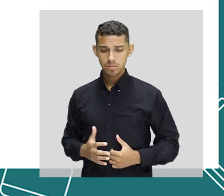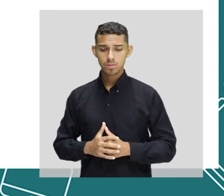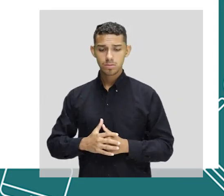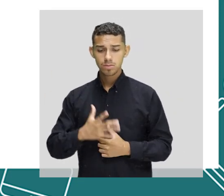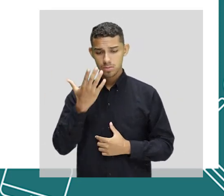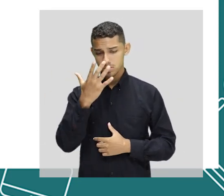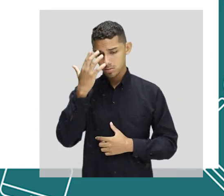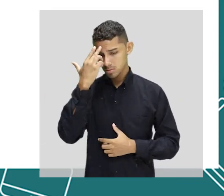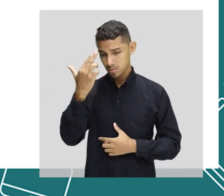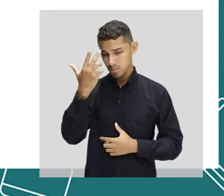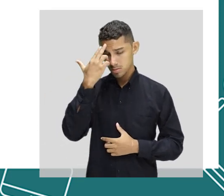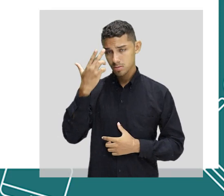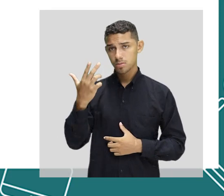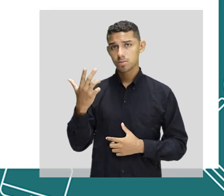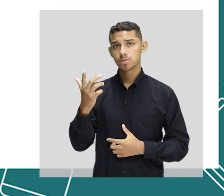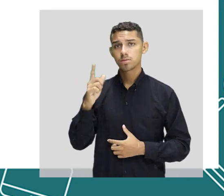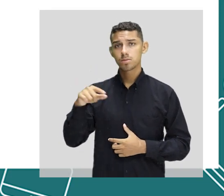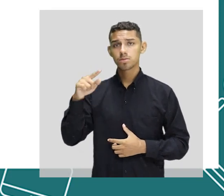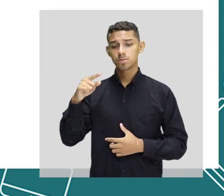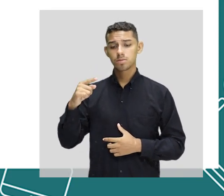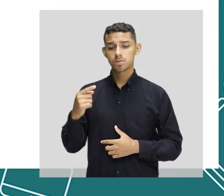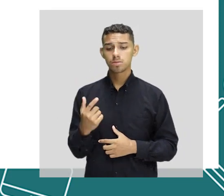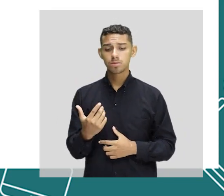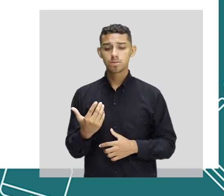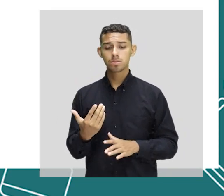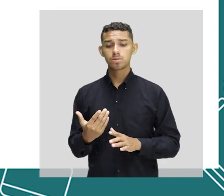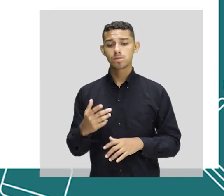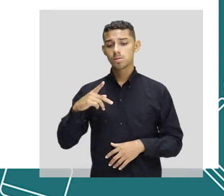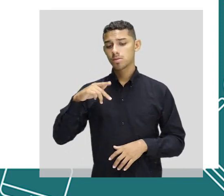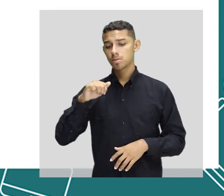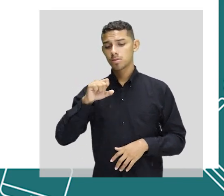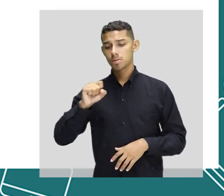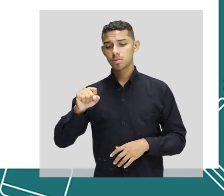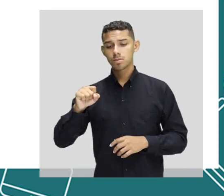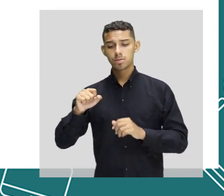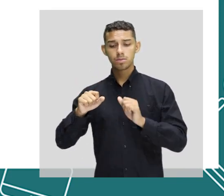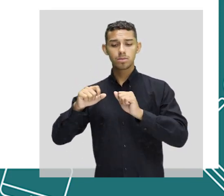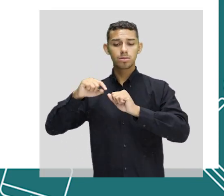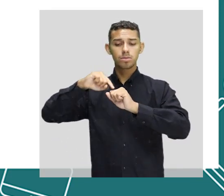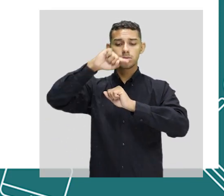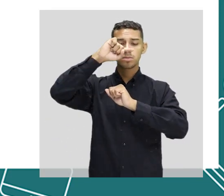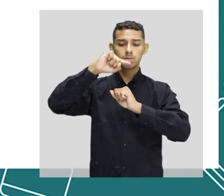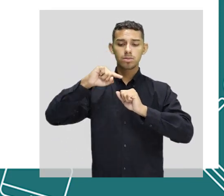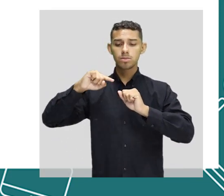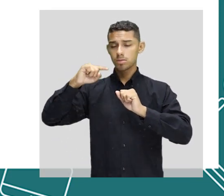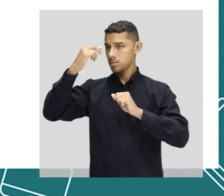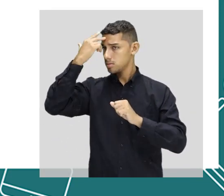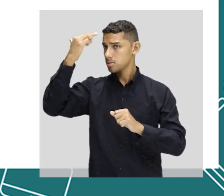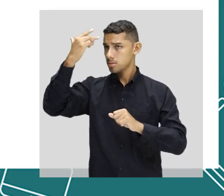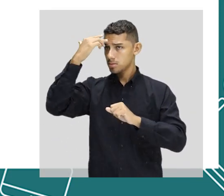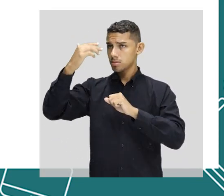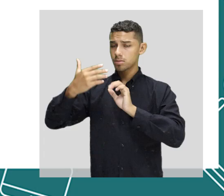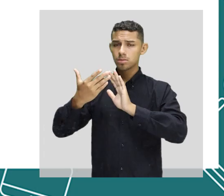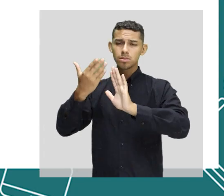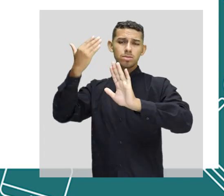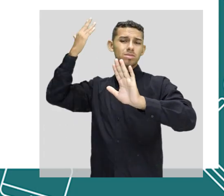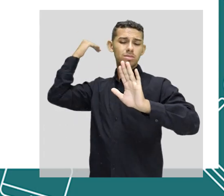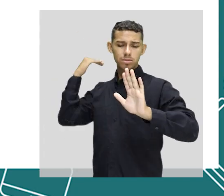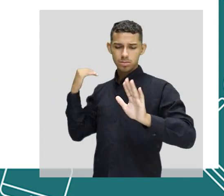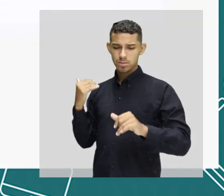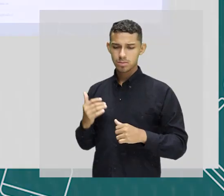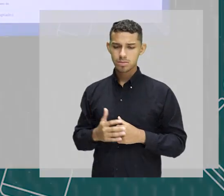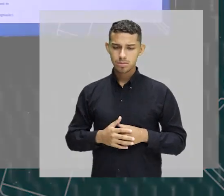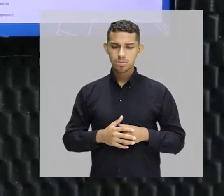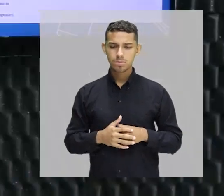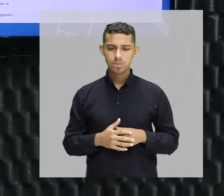a história. Passe a história. Olha aquela crase ali, tá? Ele quer que ele avance, que ele fique lá na